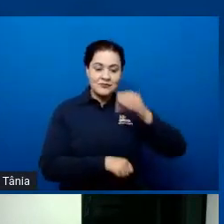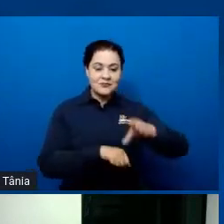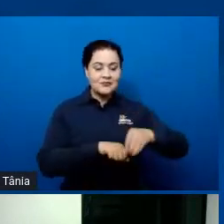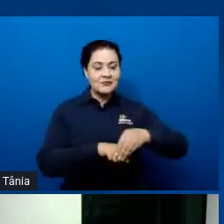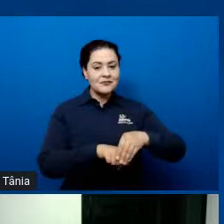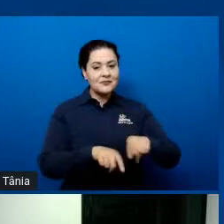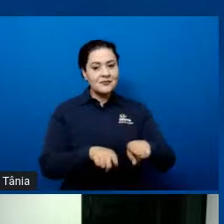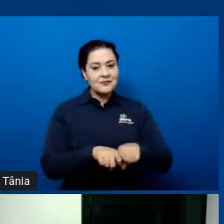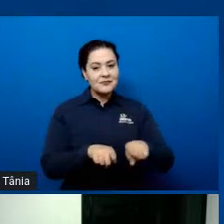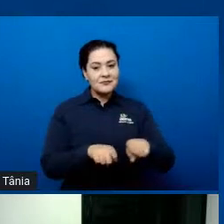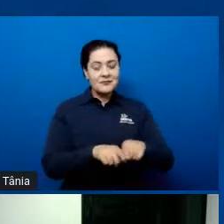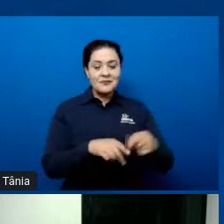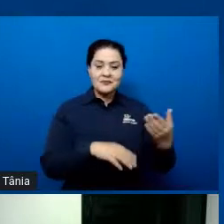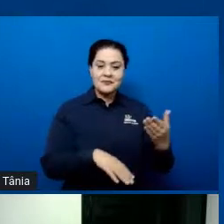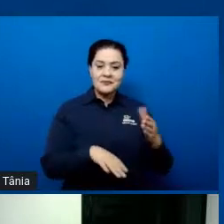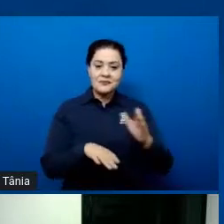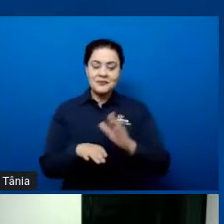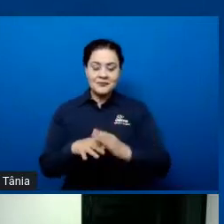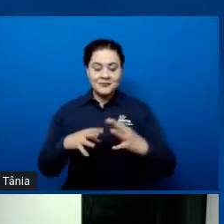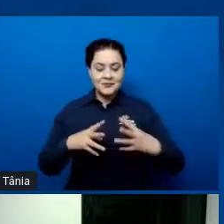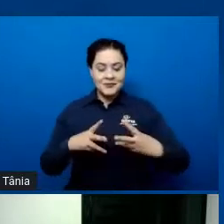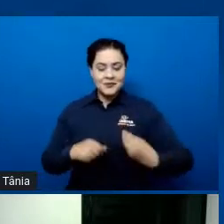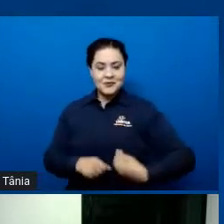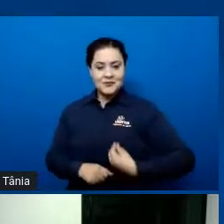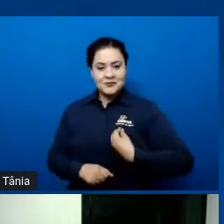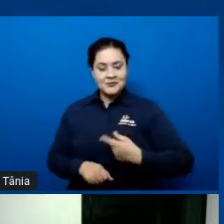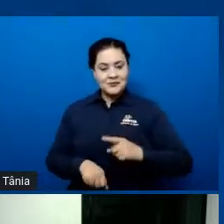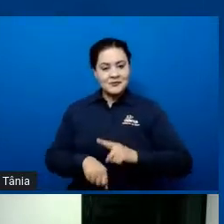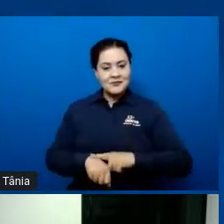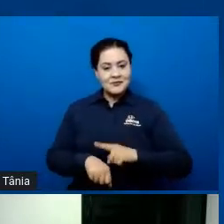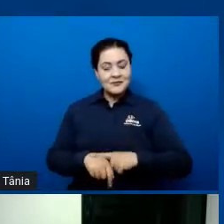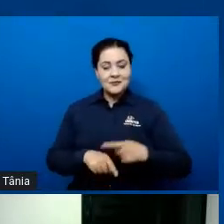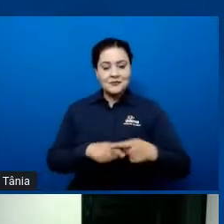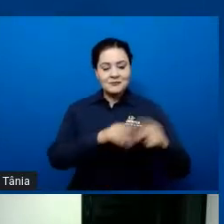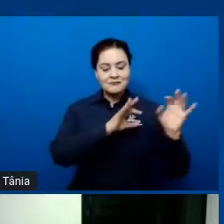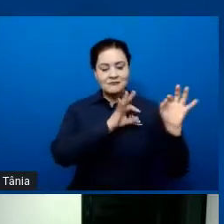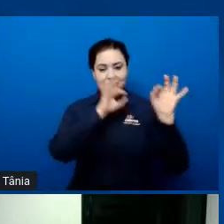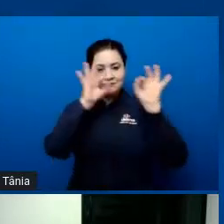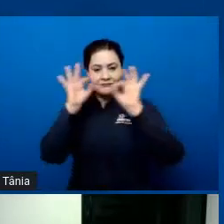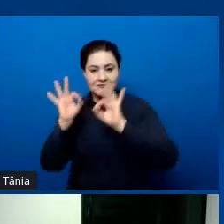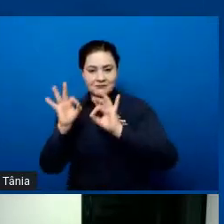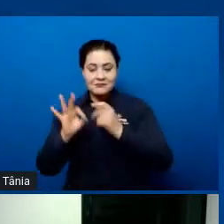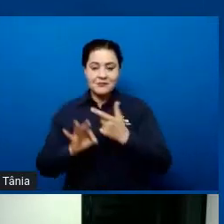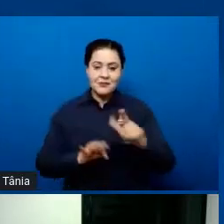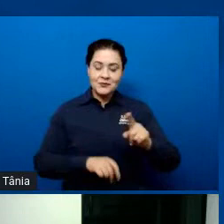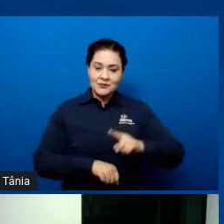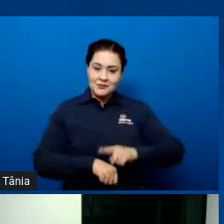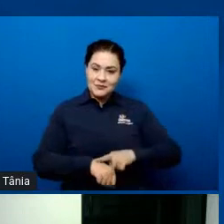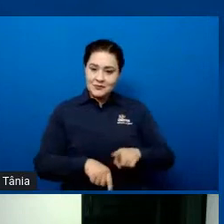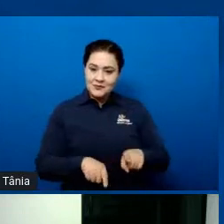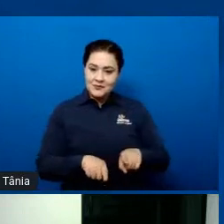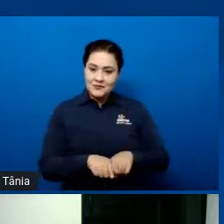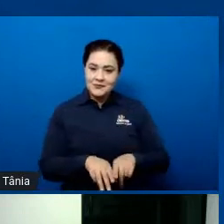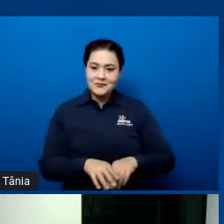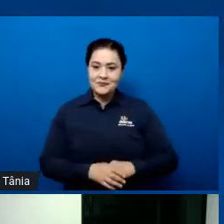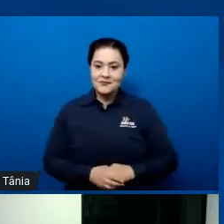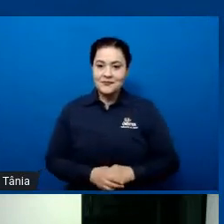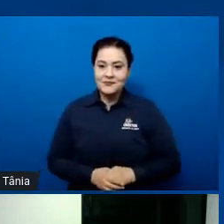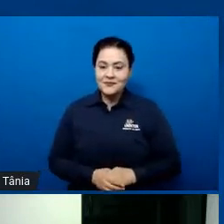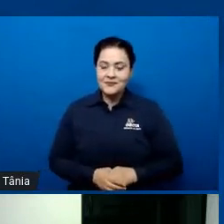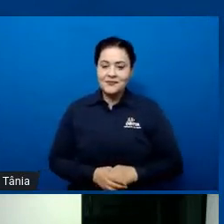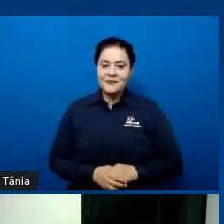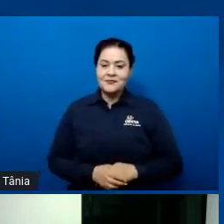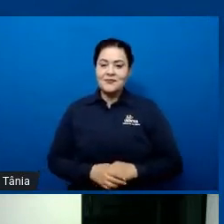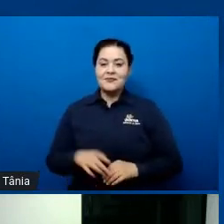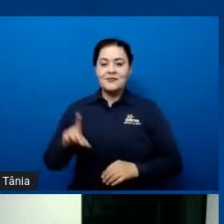do que isso, ainda contribuir com todos aqueles que estão presentes nesse momento e que estão assistindo esse vídeo em uma outra ocasião. Davi, por favor, é